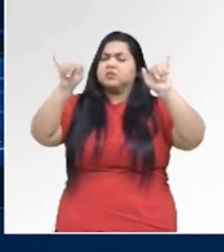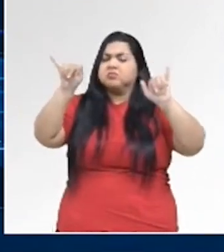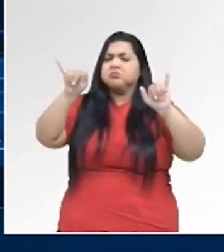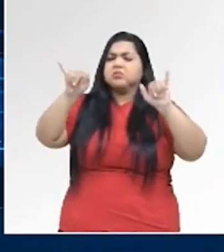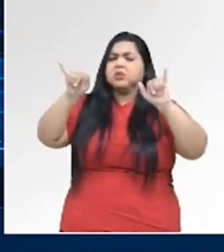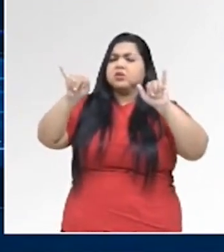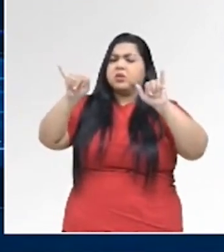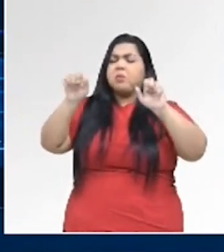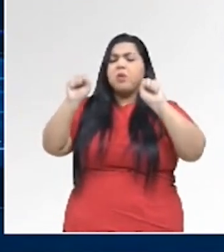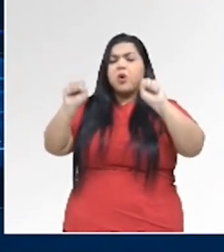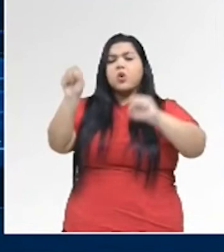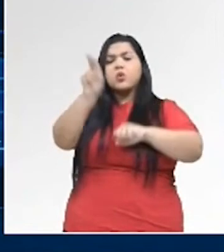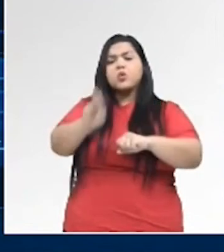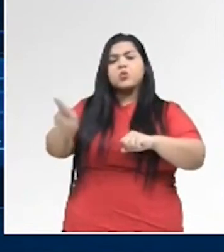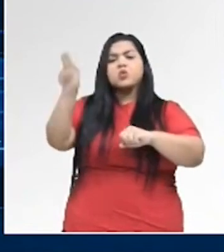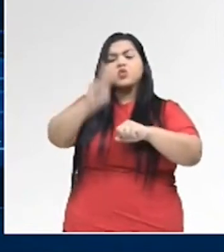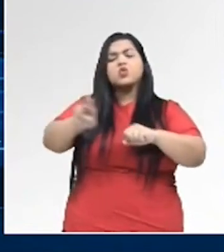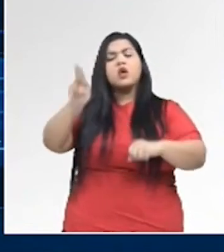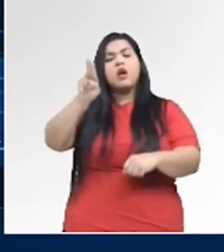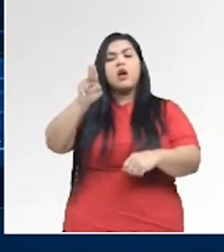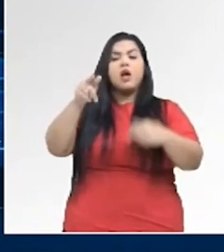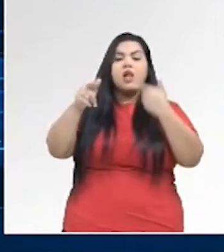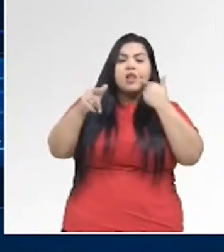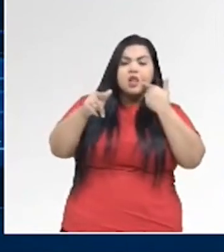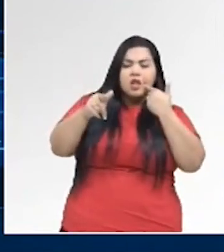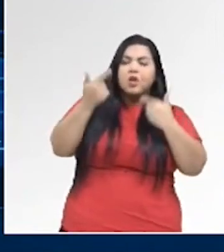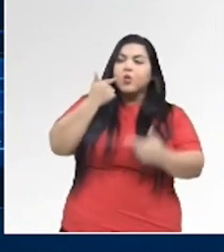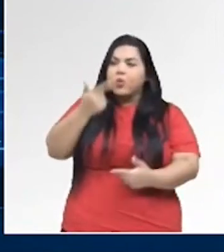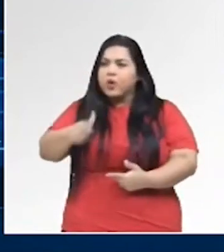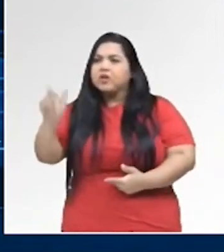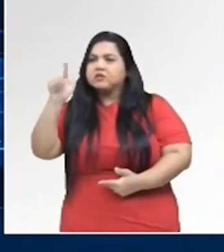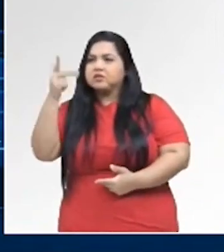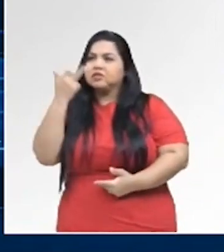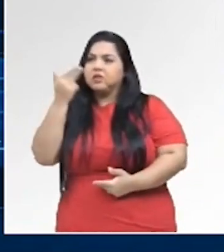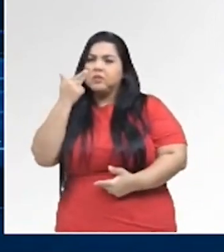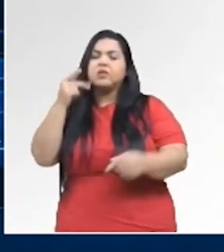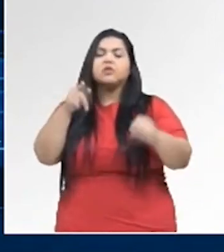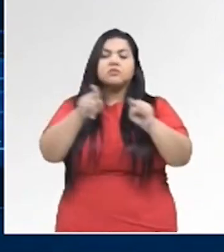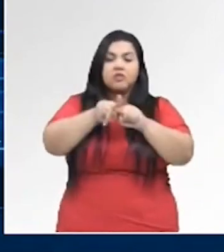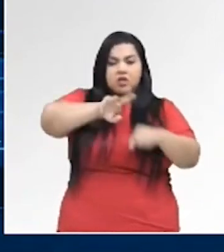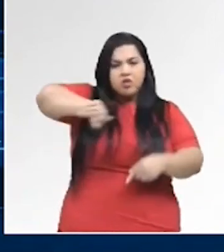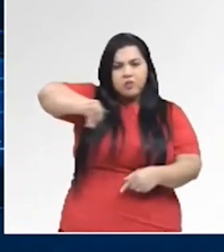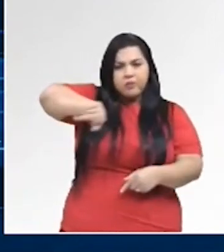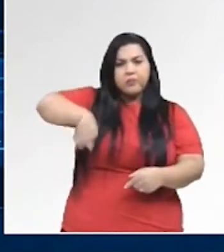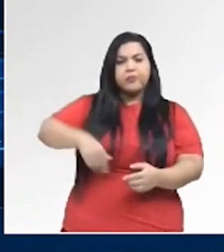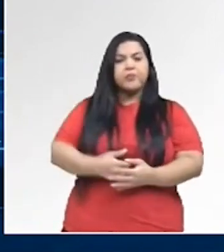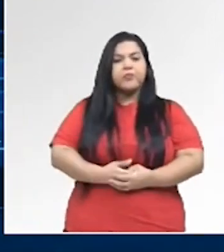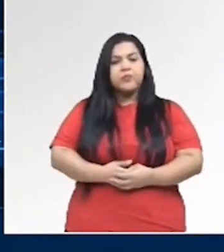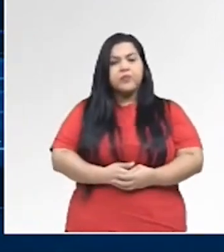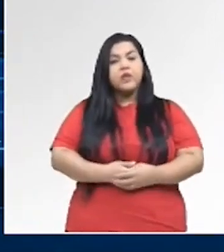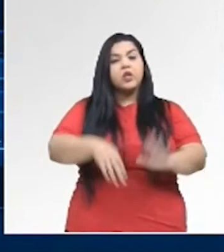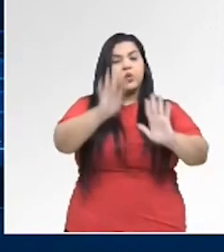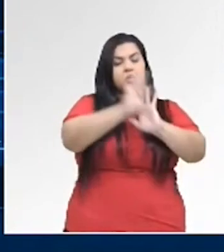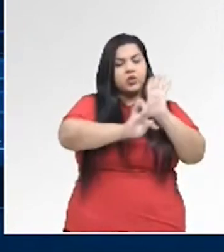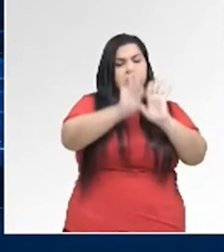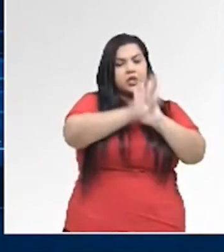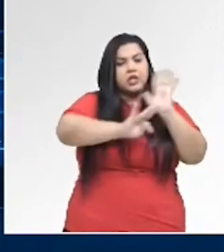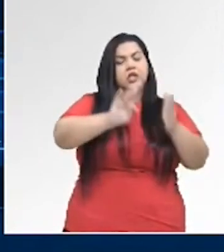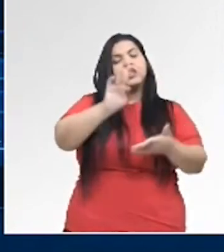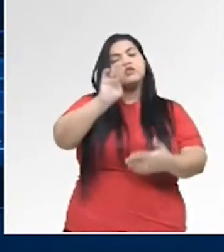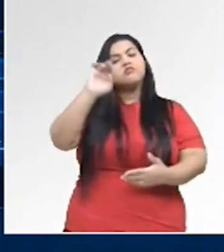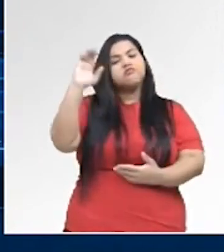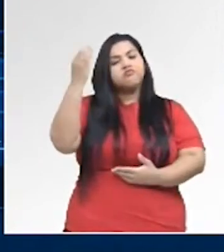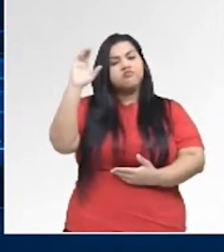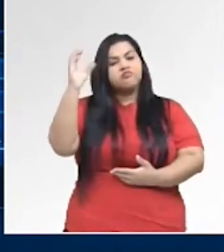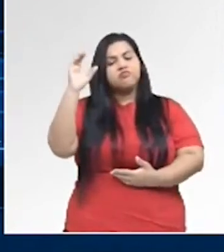podem usar a linguagem comum, assim como a linguagem não literária, tá? Os textos científicos,